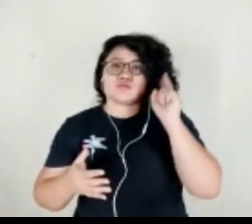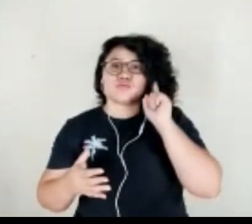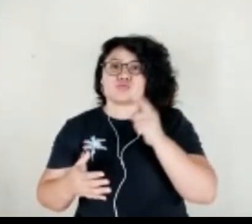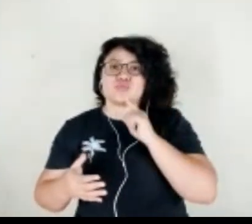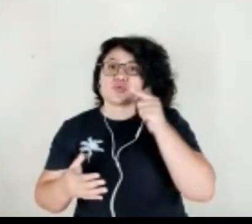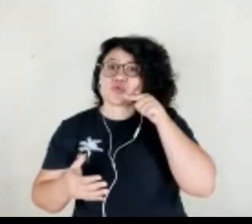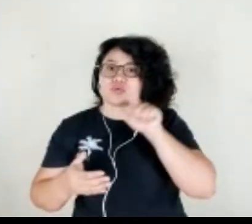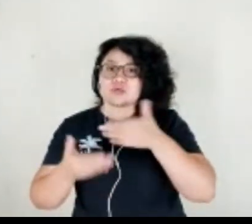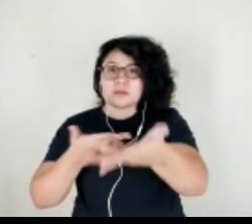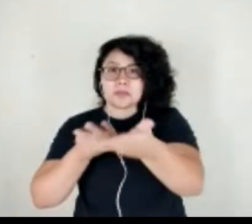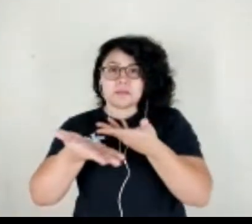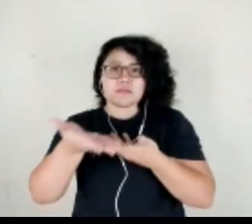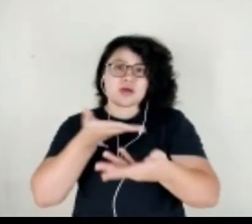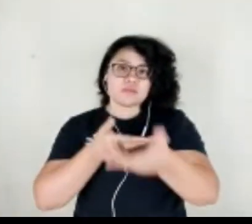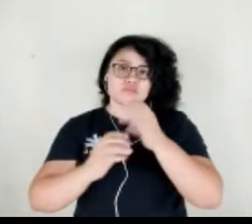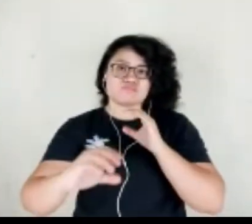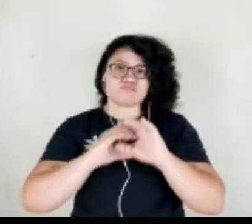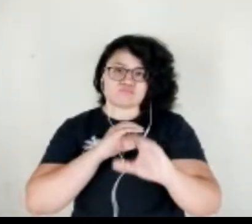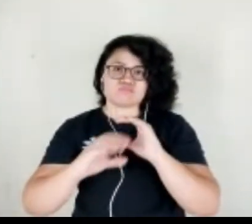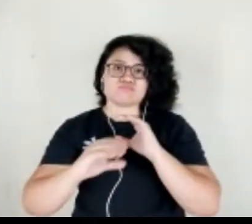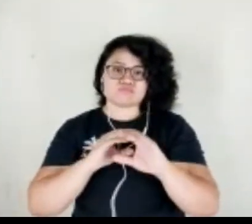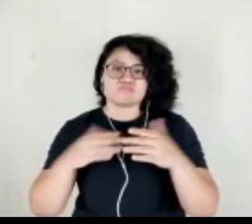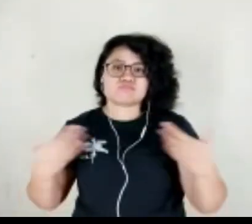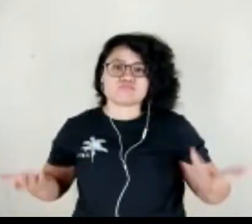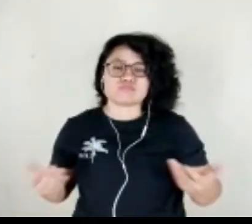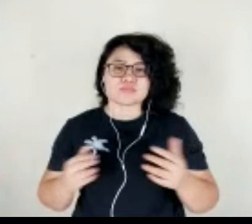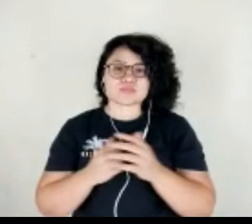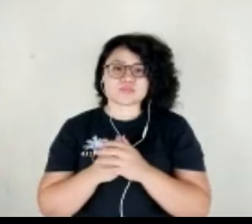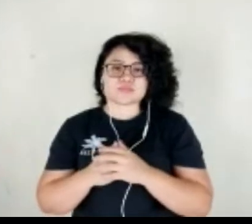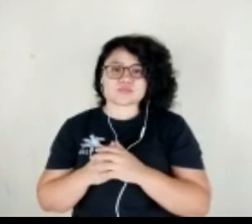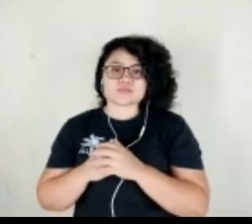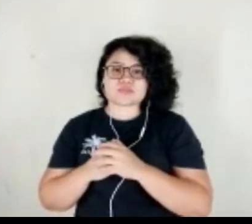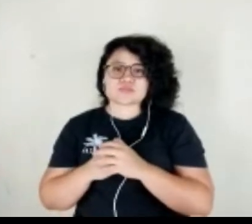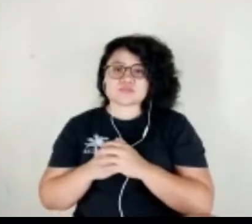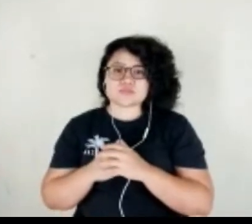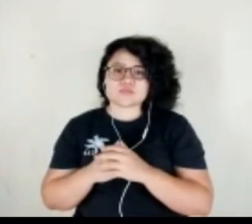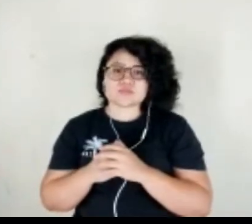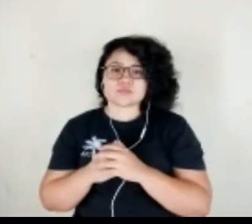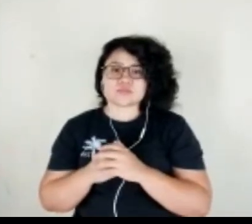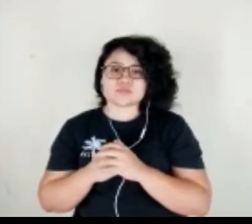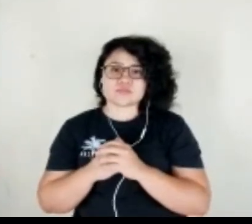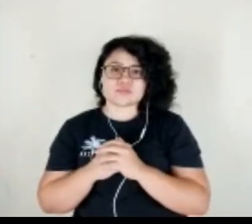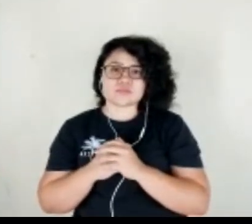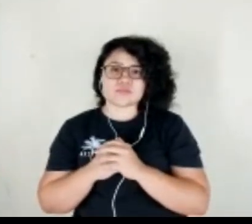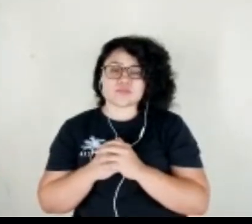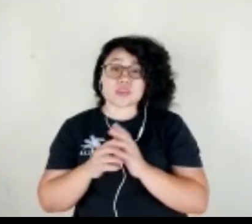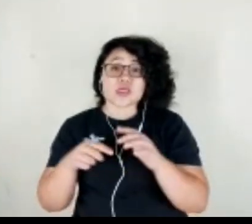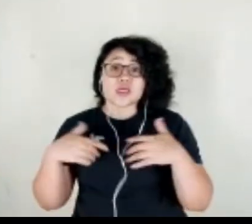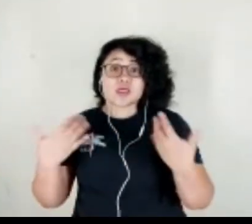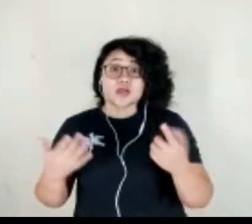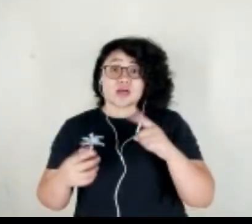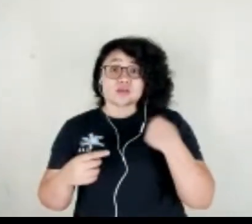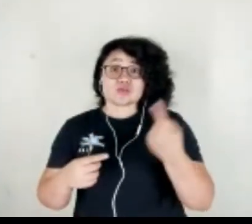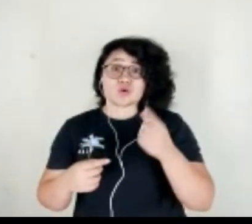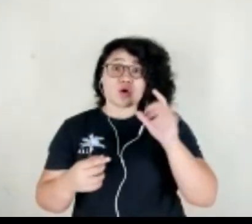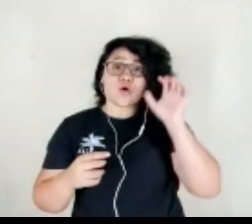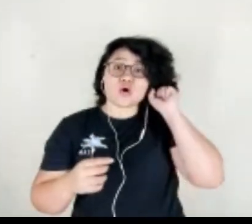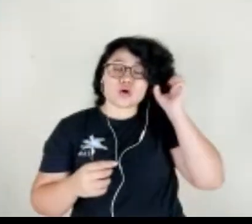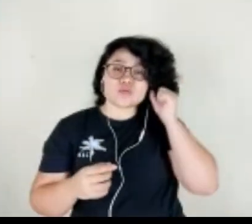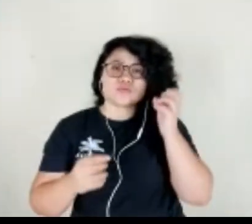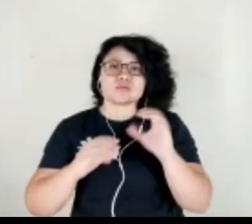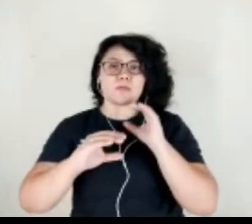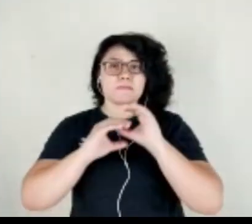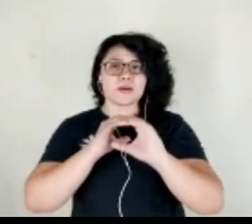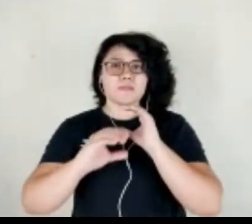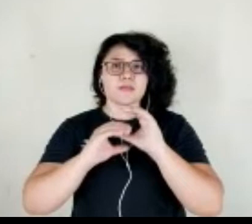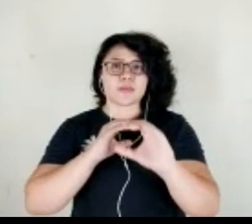principal meio onde a pessoa surda ela possa se comunicar, correto? Nós ouvintes nos comunicamos através